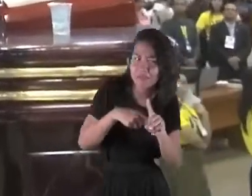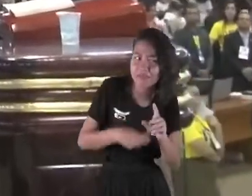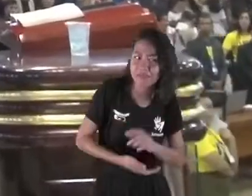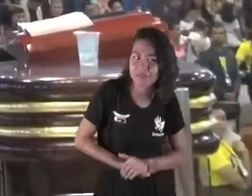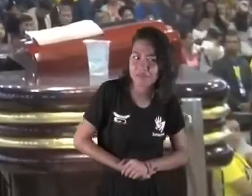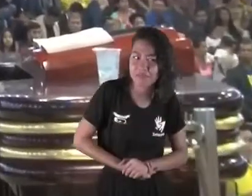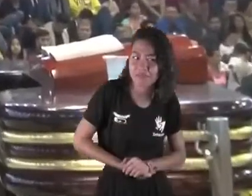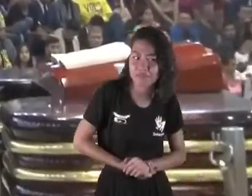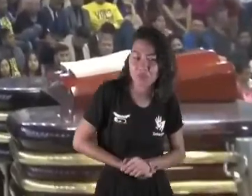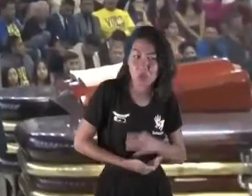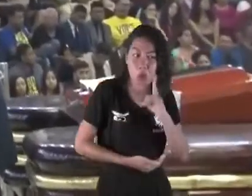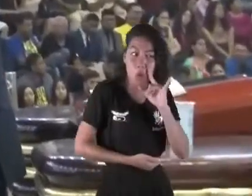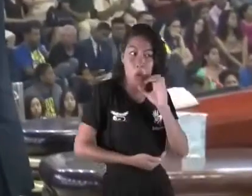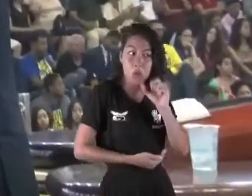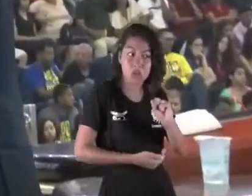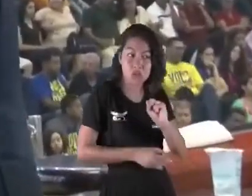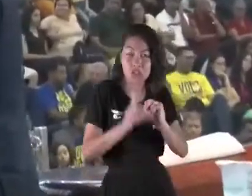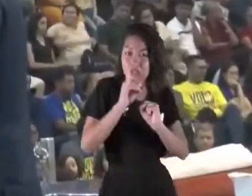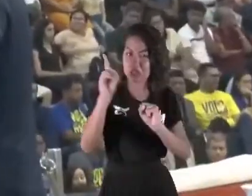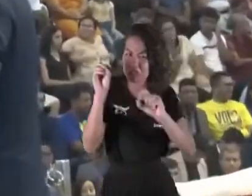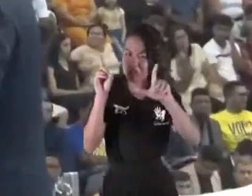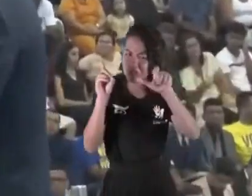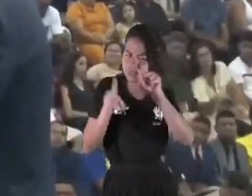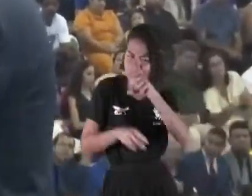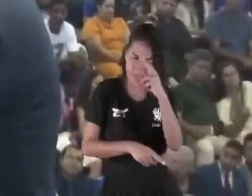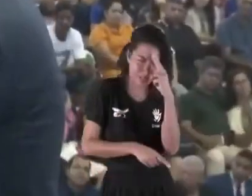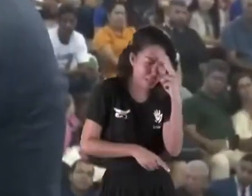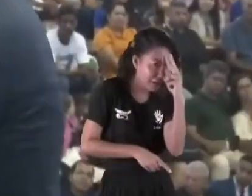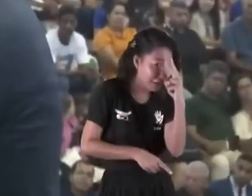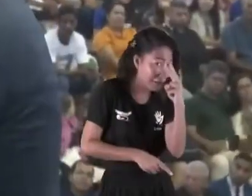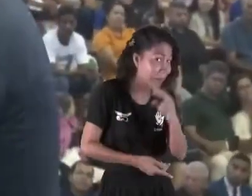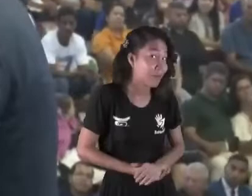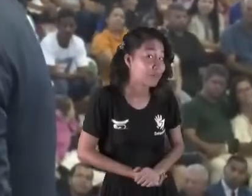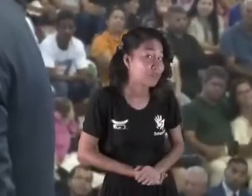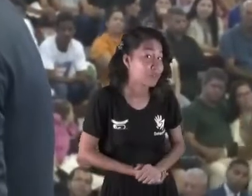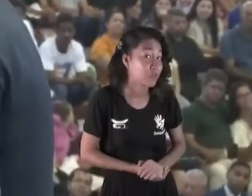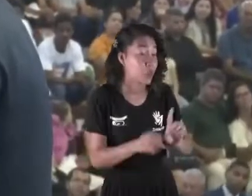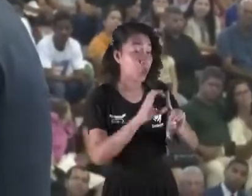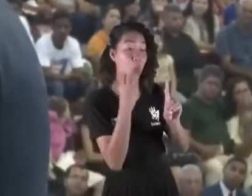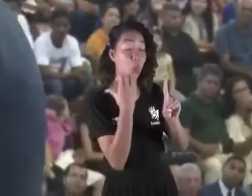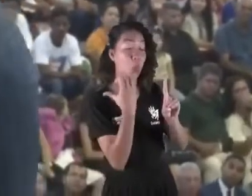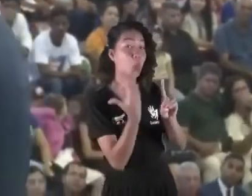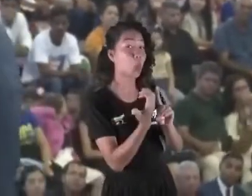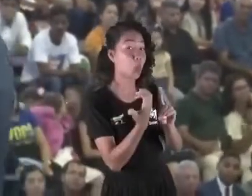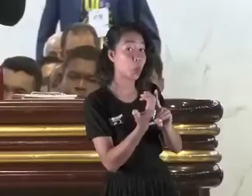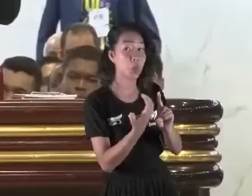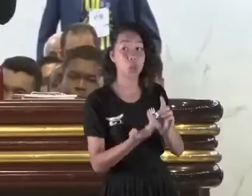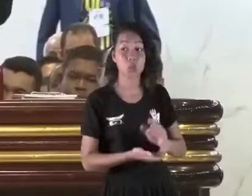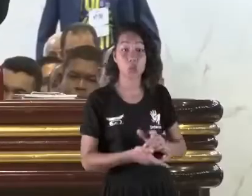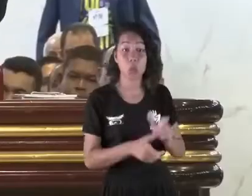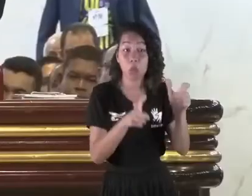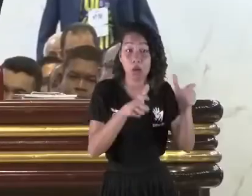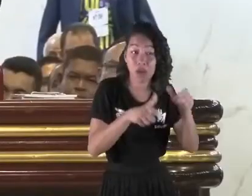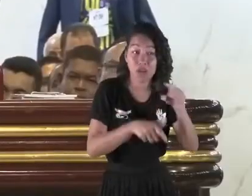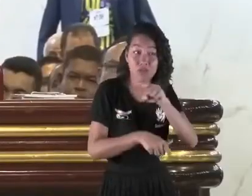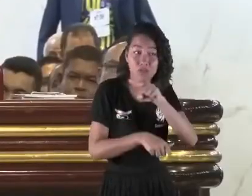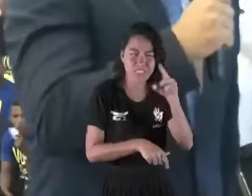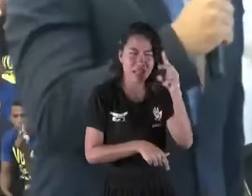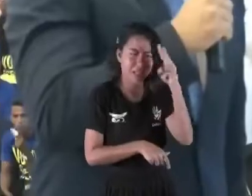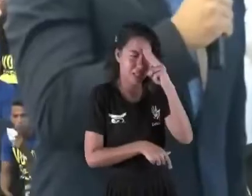Você ainda lembra o dia? Você ainda lembra o culto? Você ainda lembra a